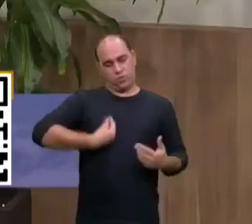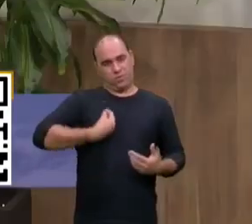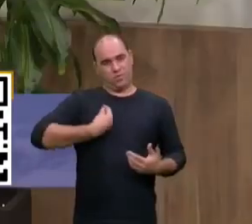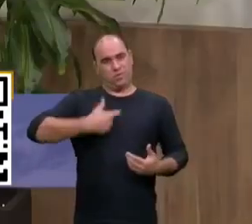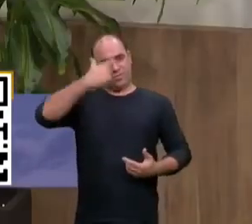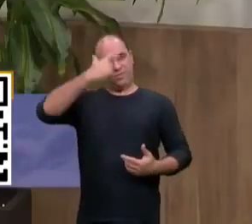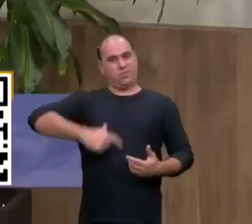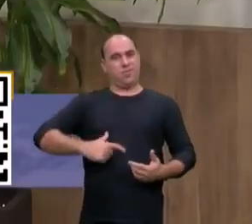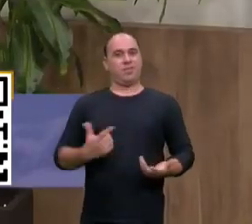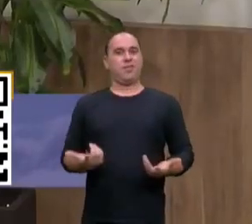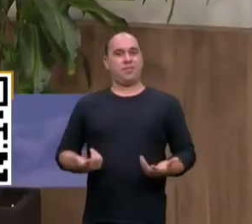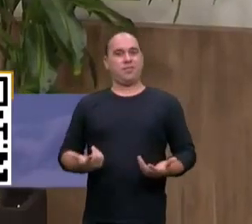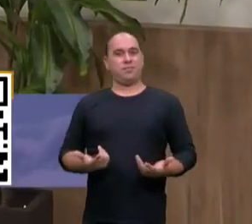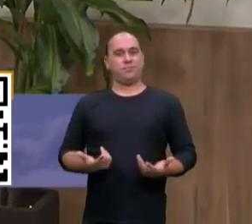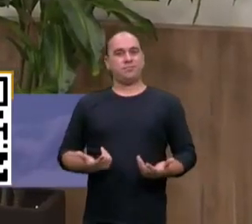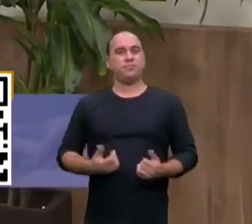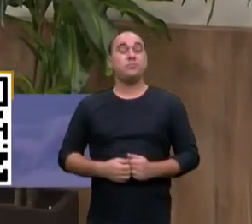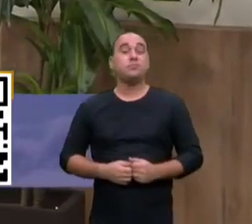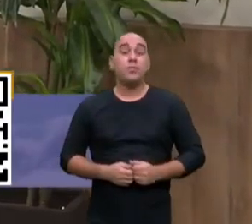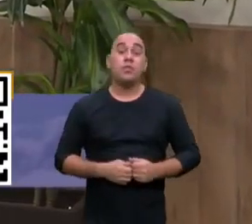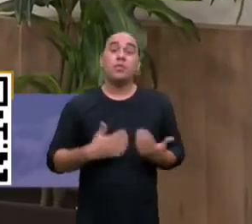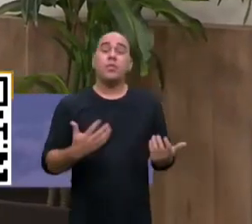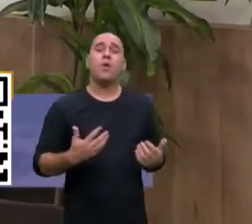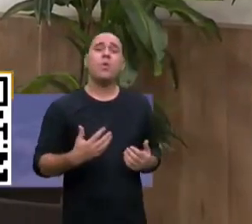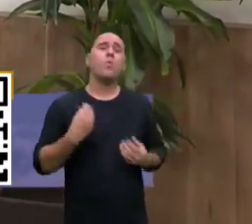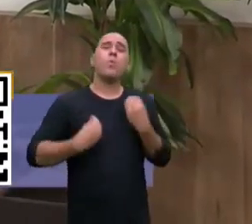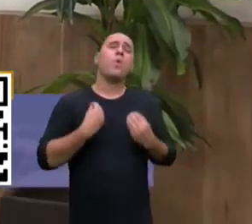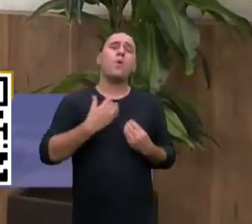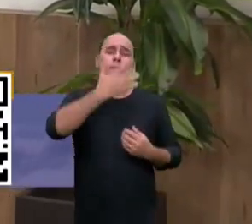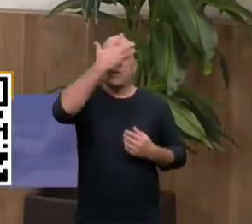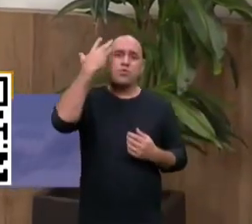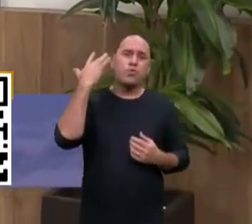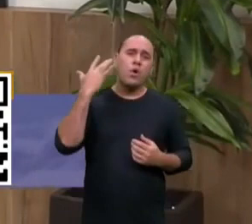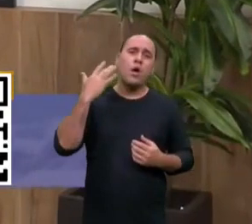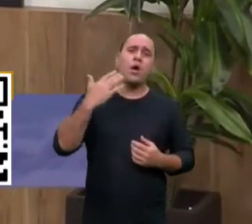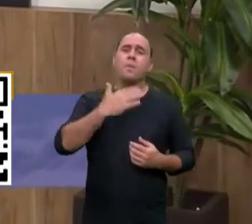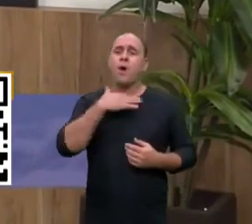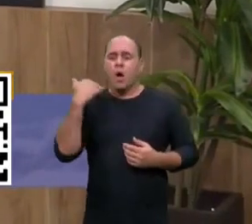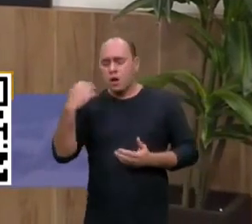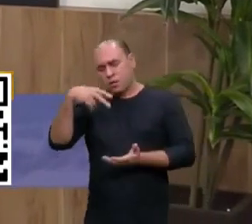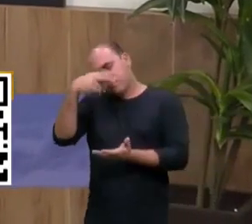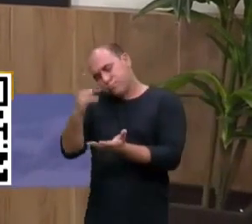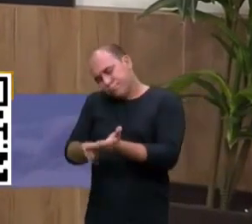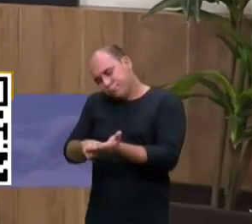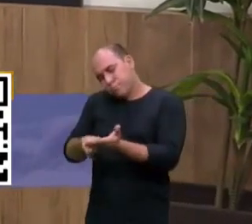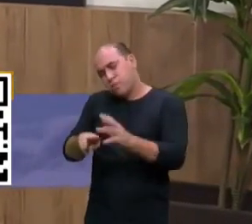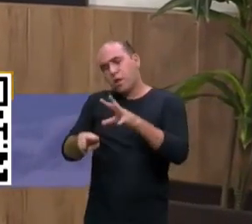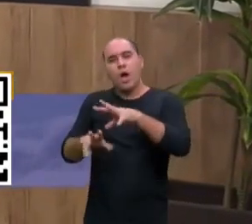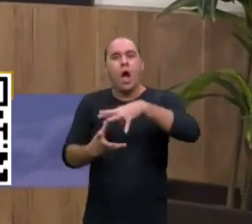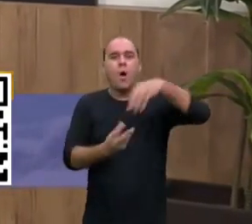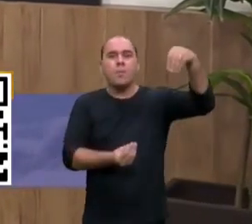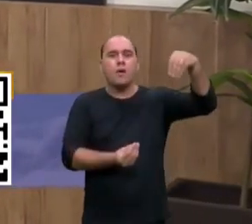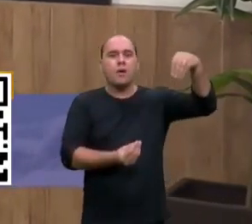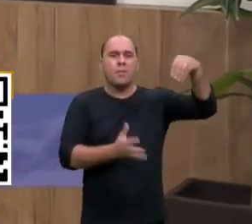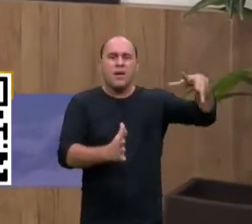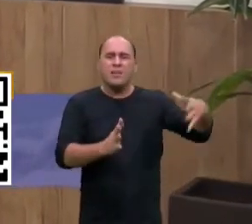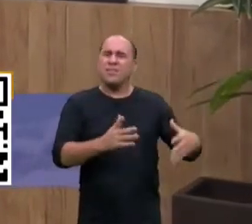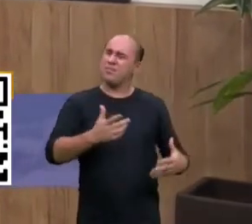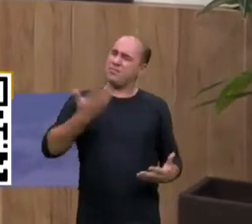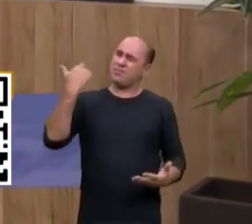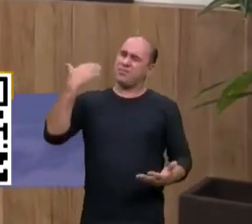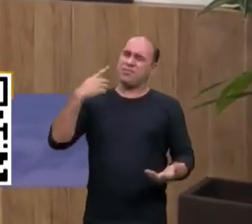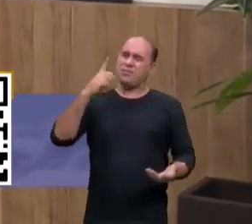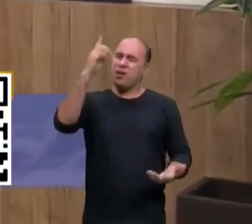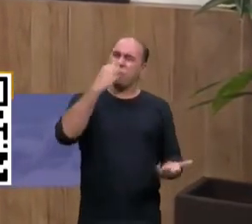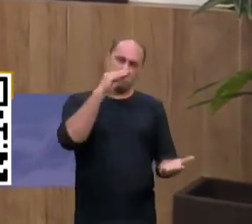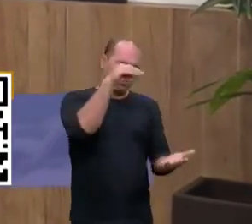vivente bom então como é que a pessoa depois que morre vai sair dela uma coisa que Deus não colocou ou seja se você fala assim